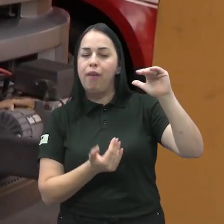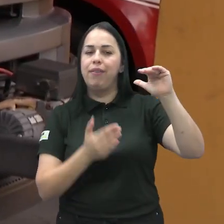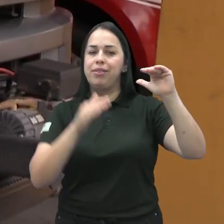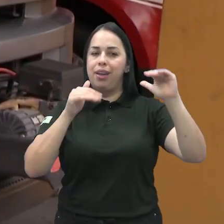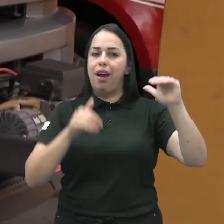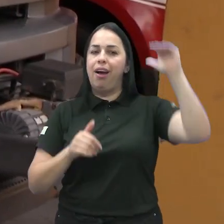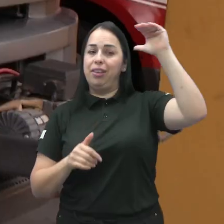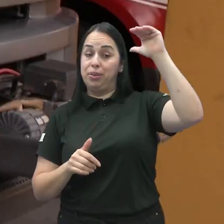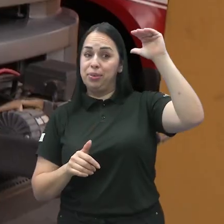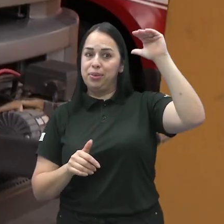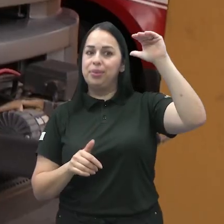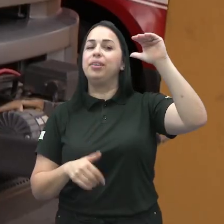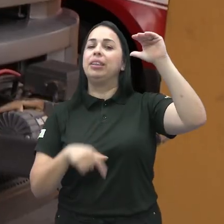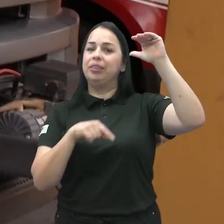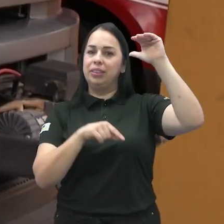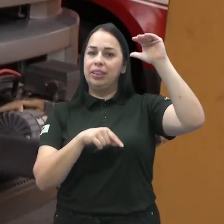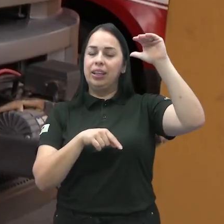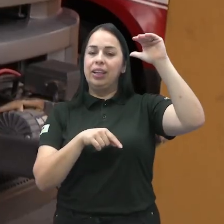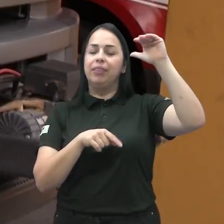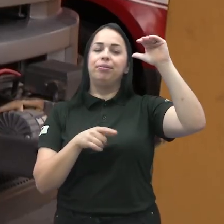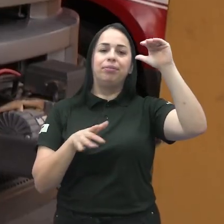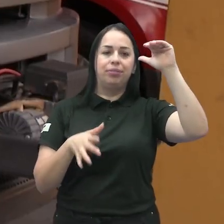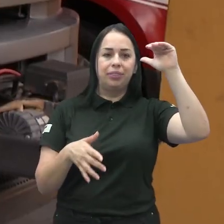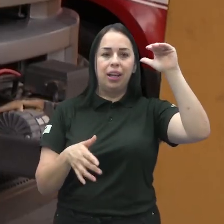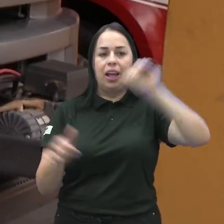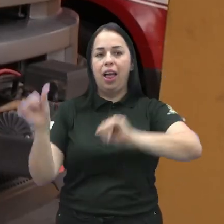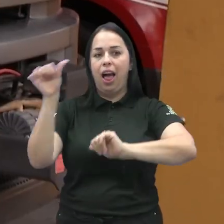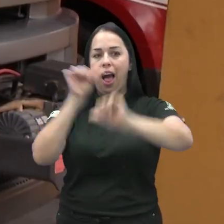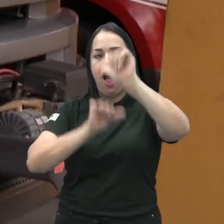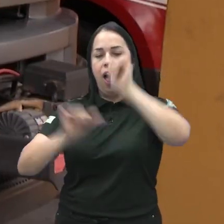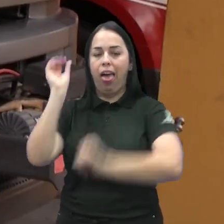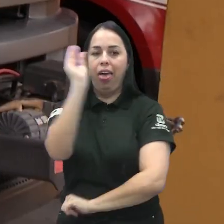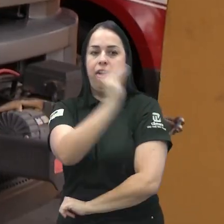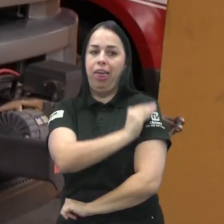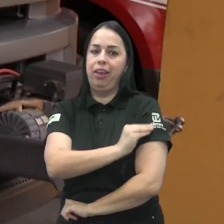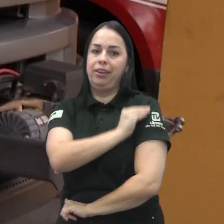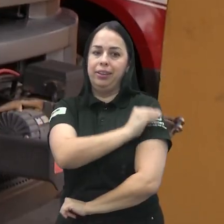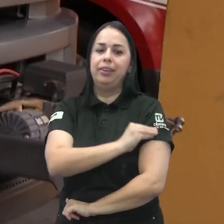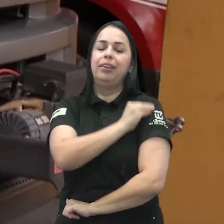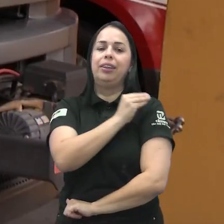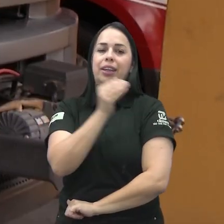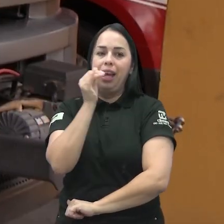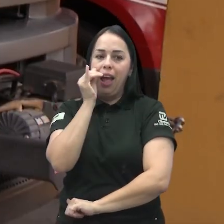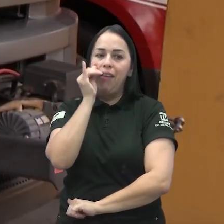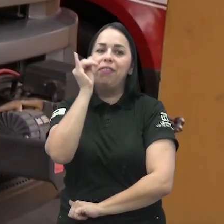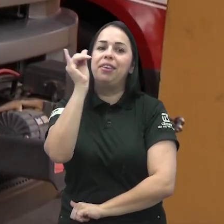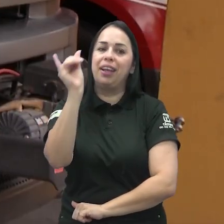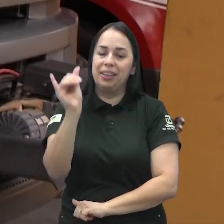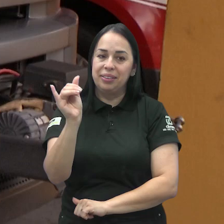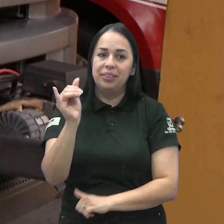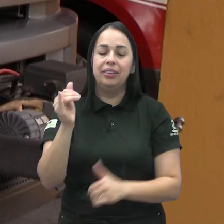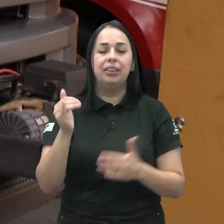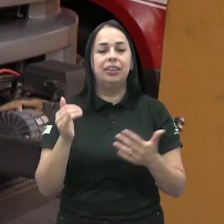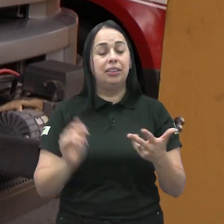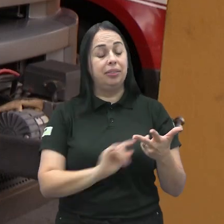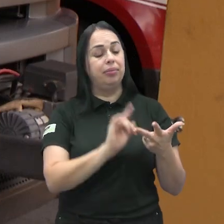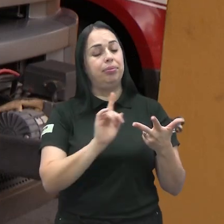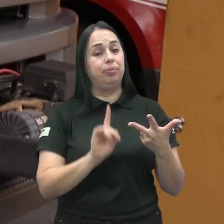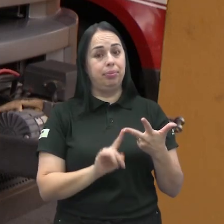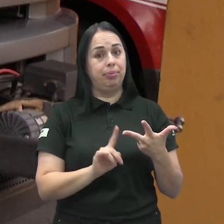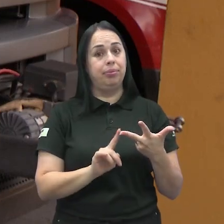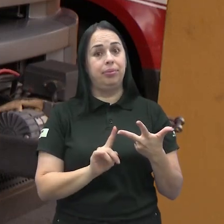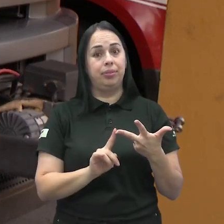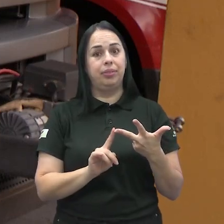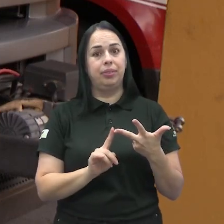aos jovens e adultos. É ideal que se evite o consumo de bebidas alcoólicas antes de entrar na água, né?